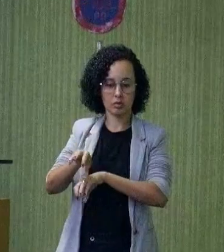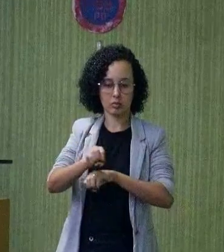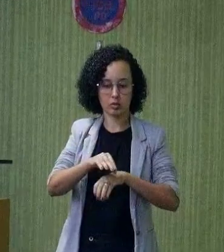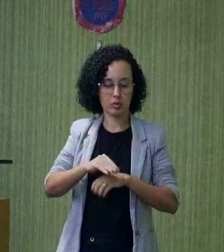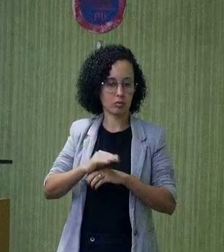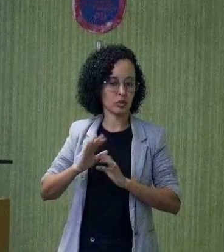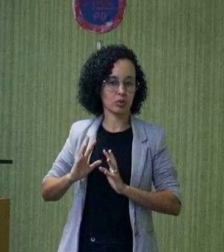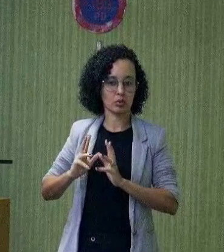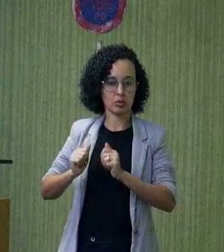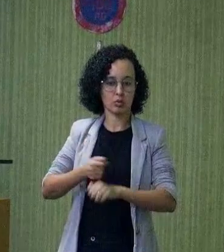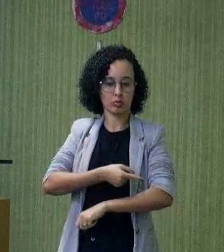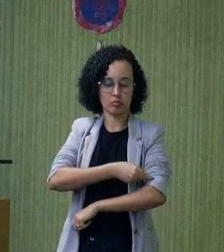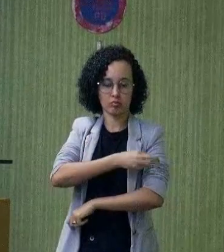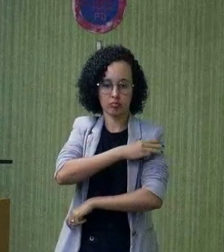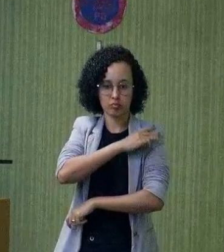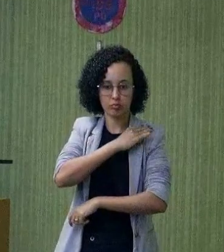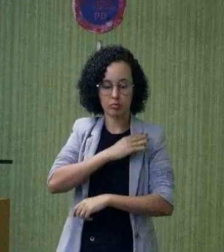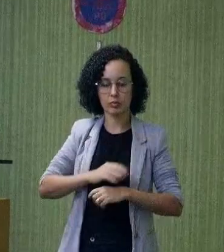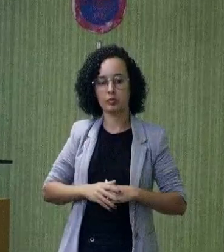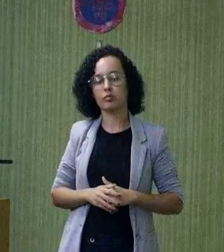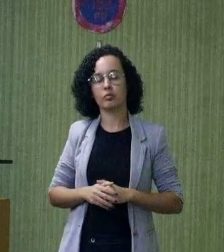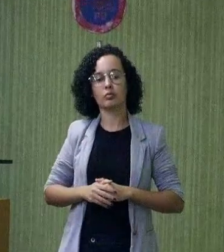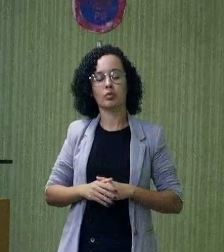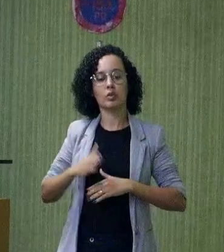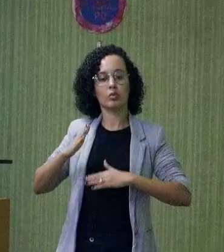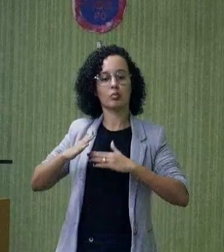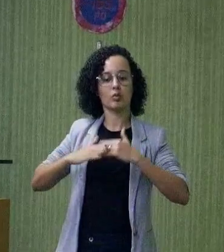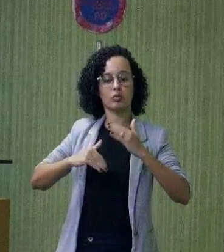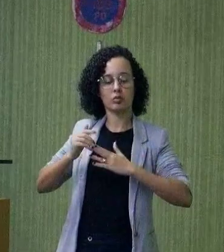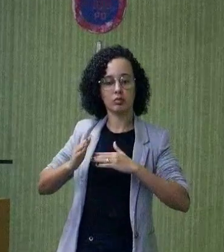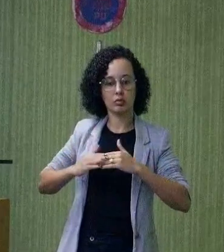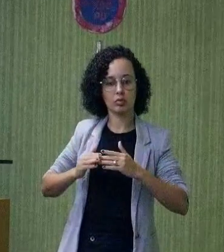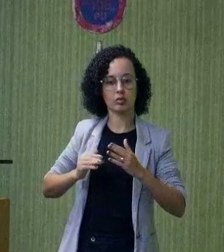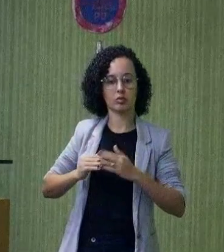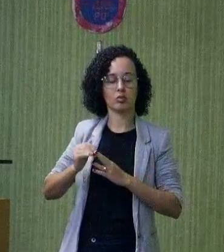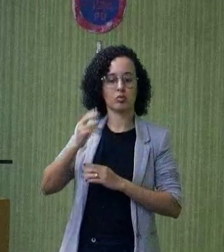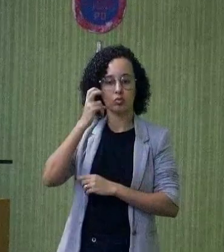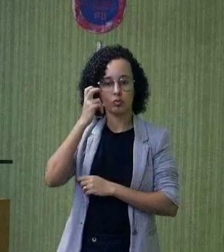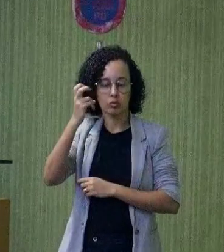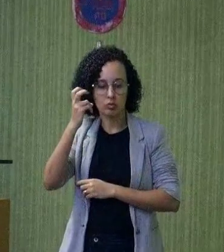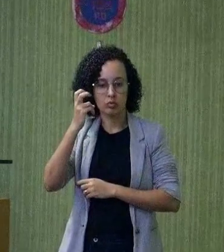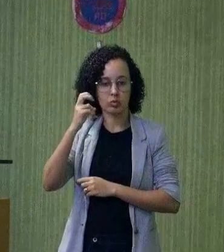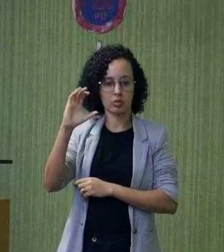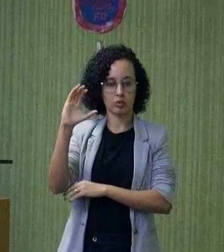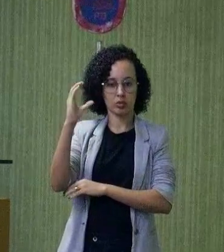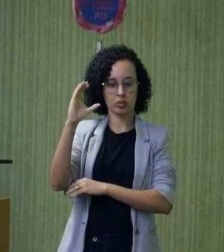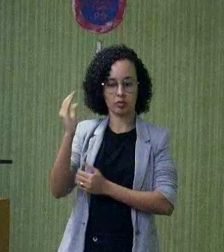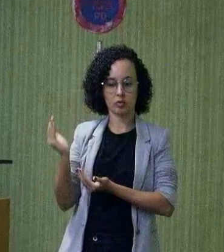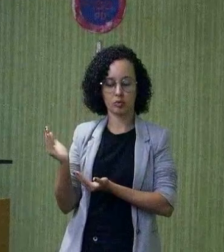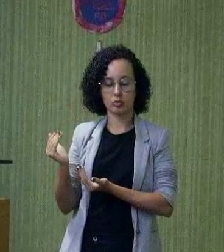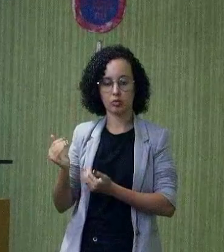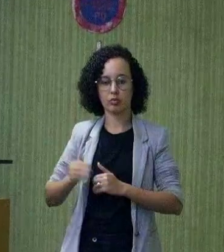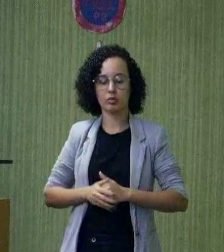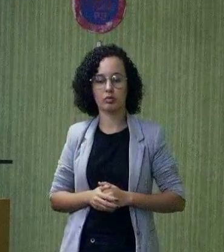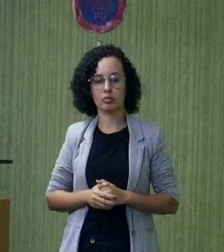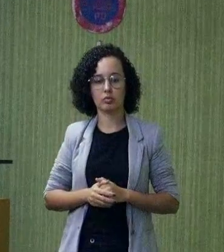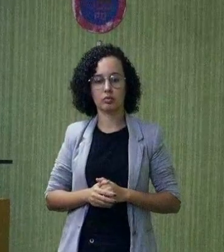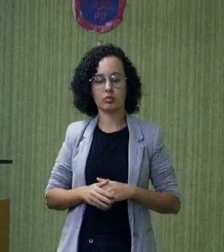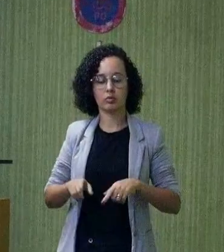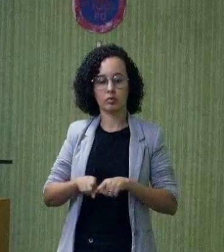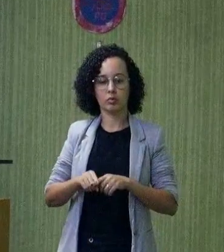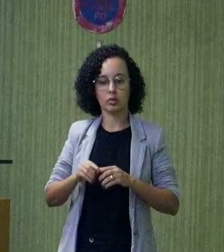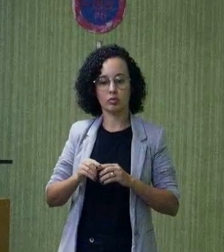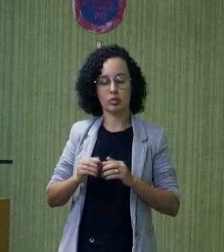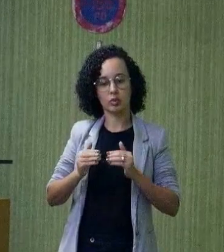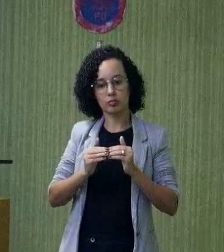com vistas a melhorar a formação humanística profissional cultural científica e tecnológica da Juventude a superação do analfabetismo de